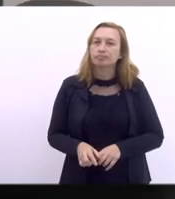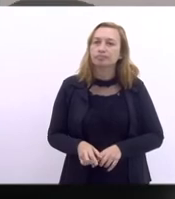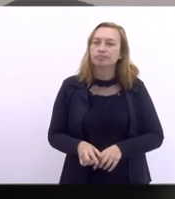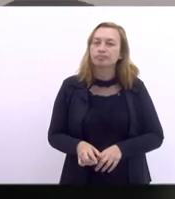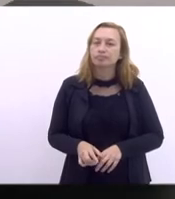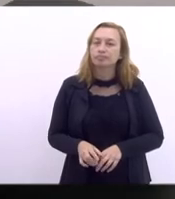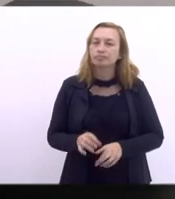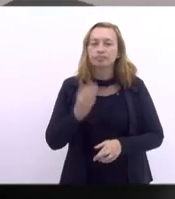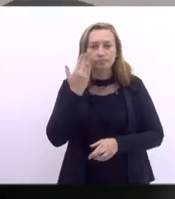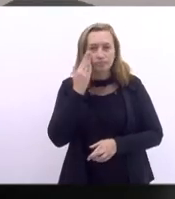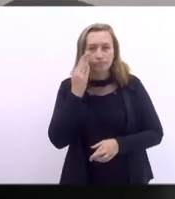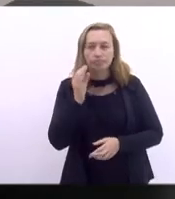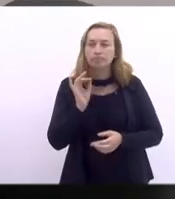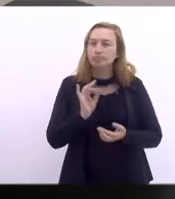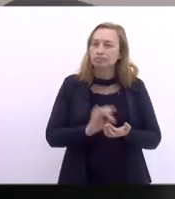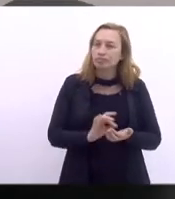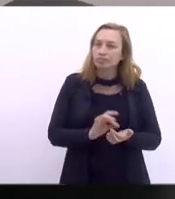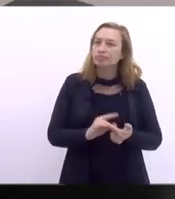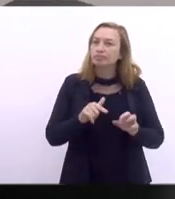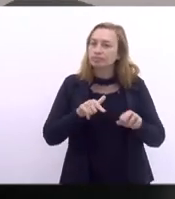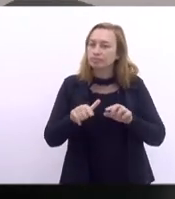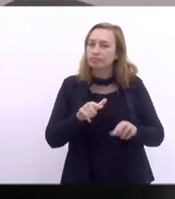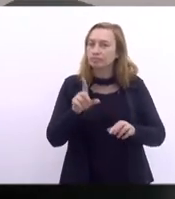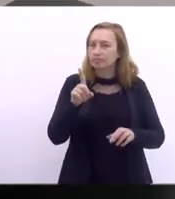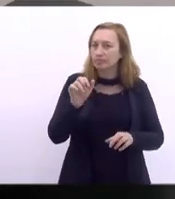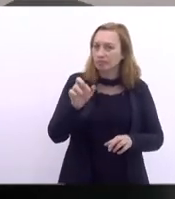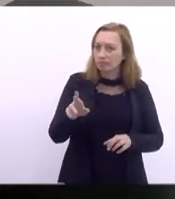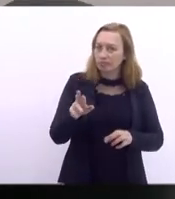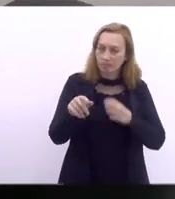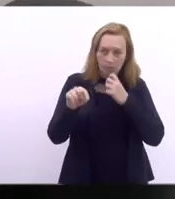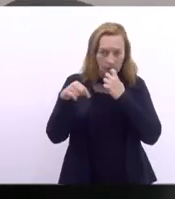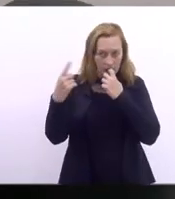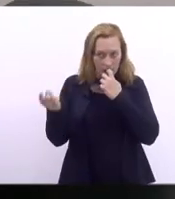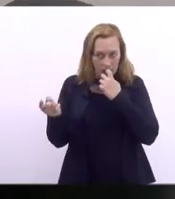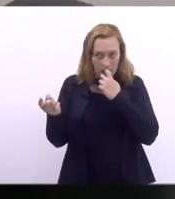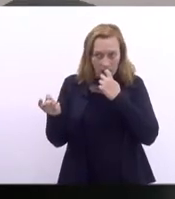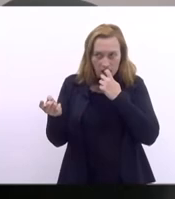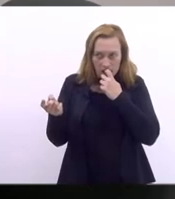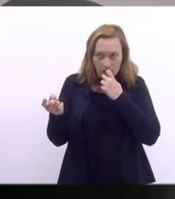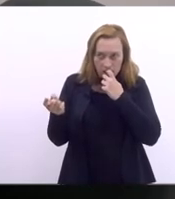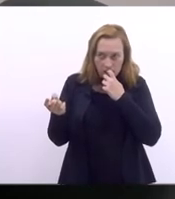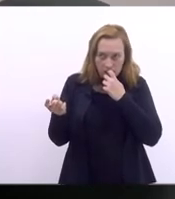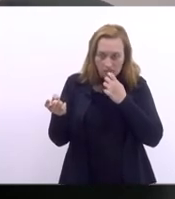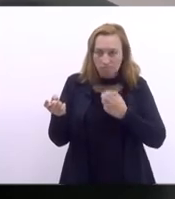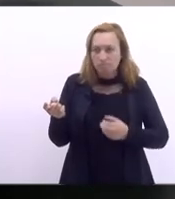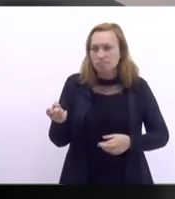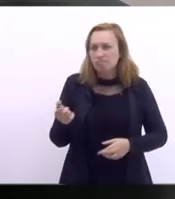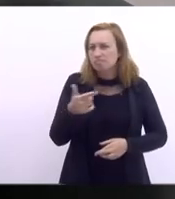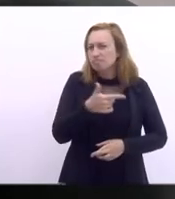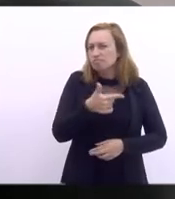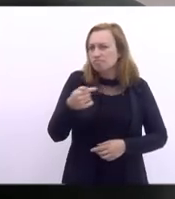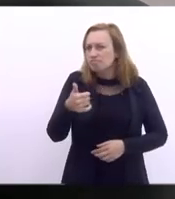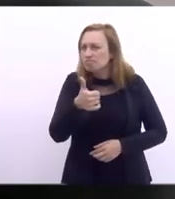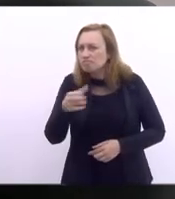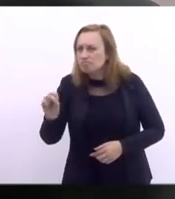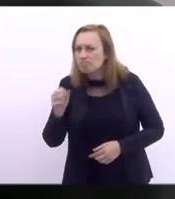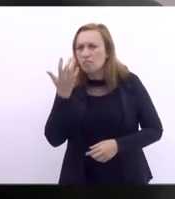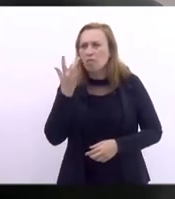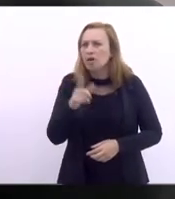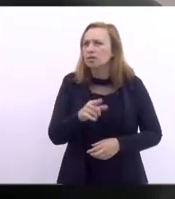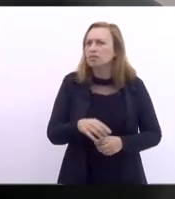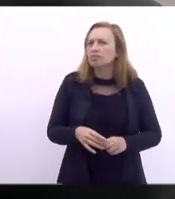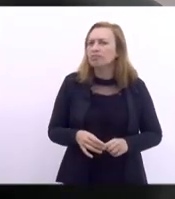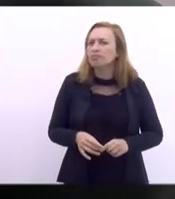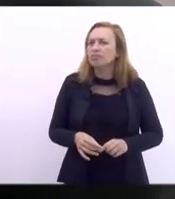verdade essas operações essa operação a dela ou é que depois teve até uma reincidência em Luxemburgo né em 17 e 18 Salvo engano